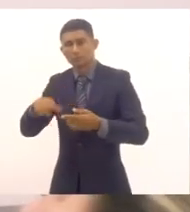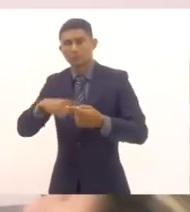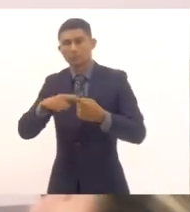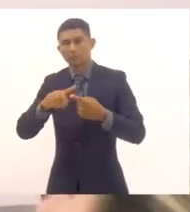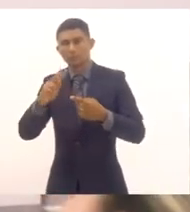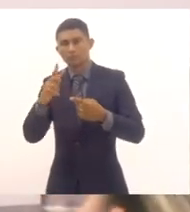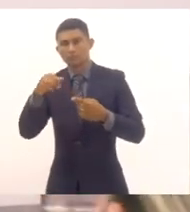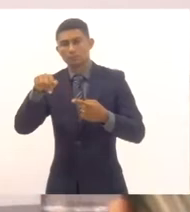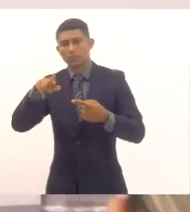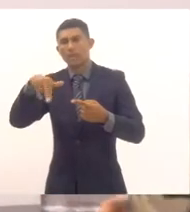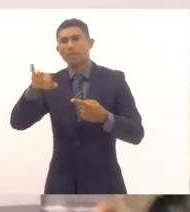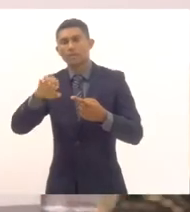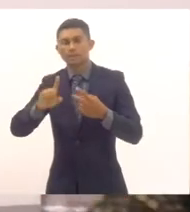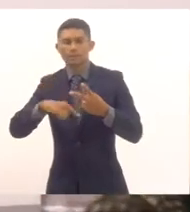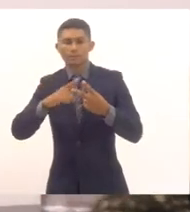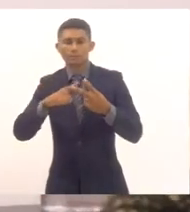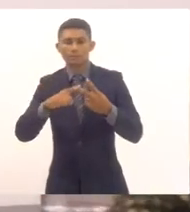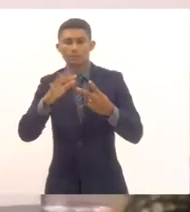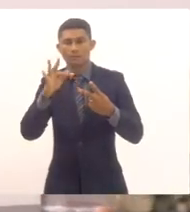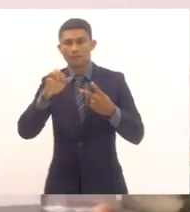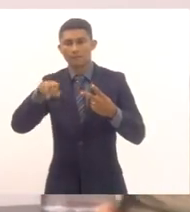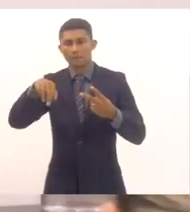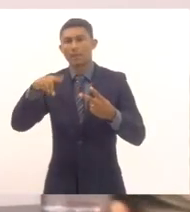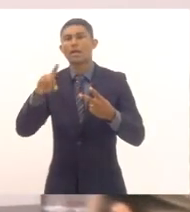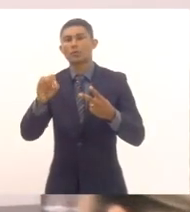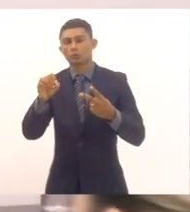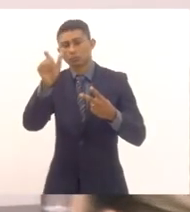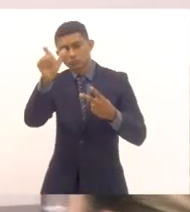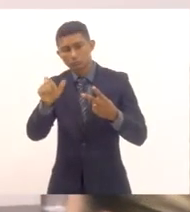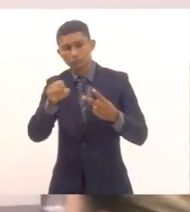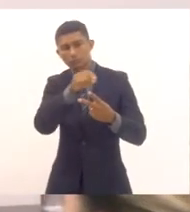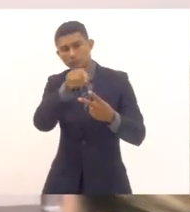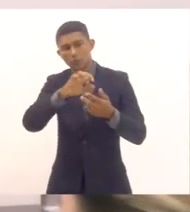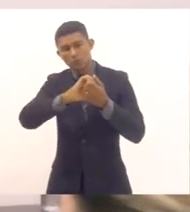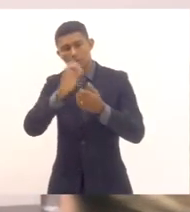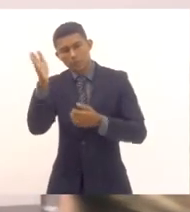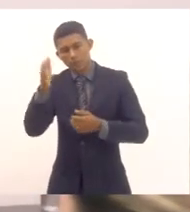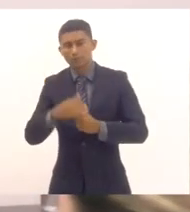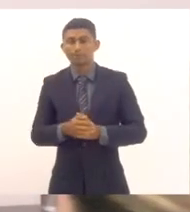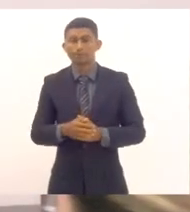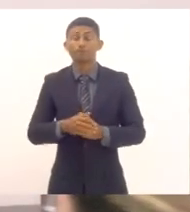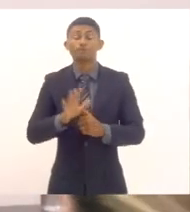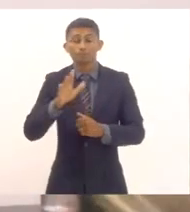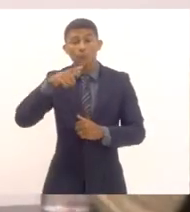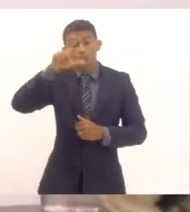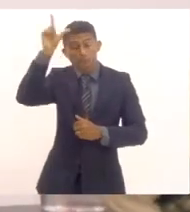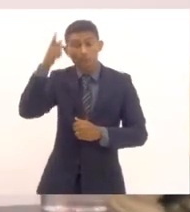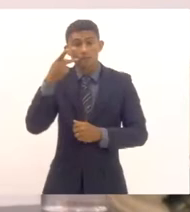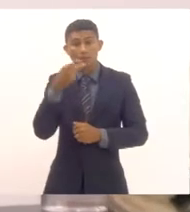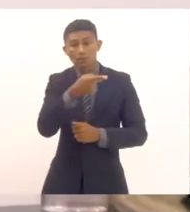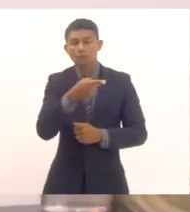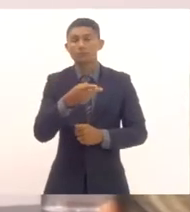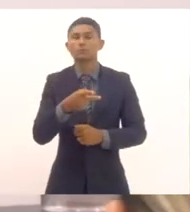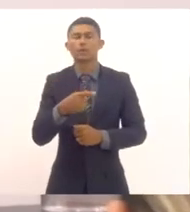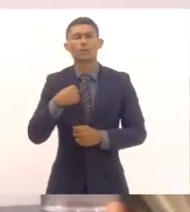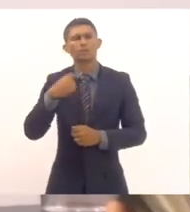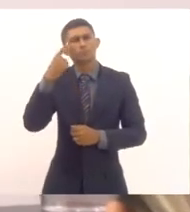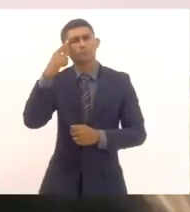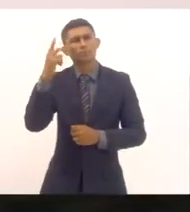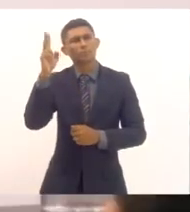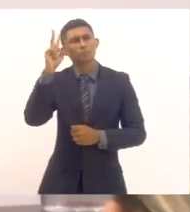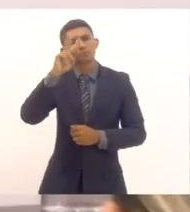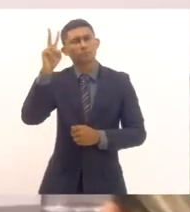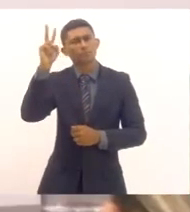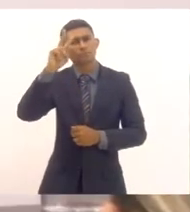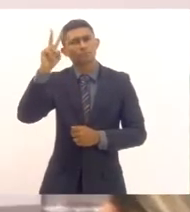Fernando Albuquerque mas na linha do que o Deputado Luiz Paulo falou aqui eu tive a resgatar aqui uma fala do Dr Gustavo